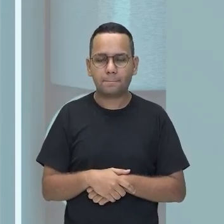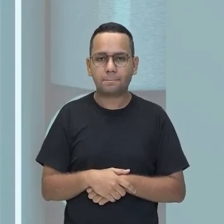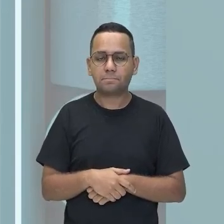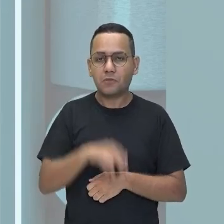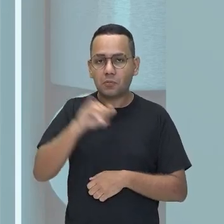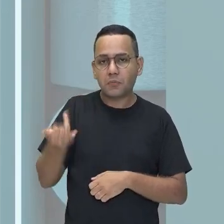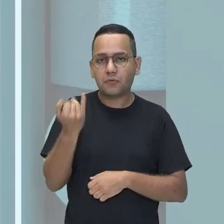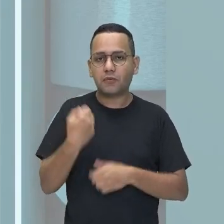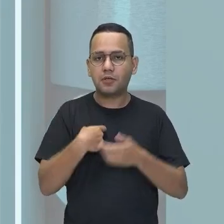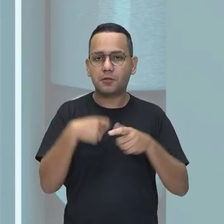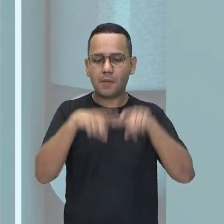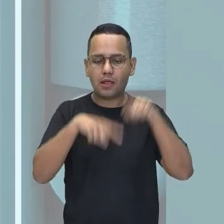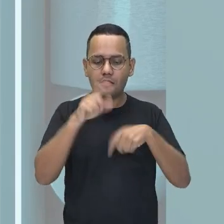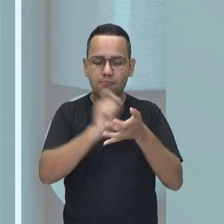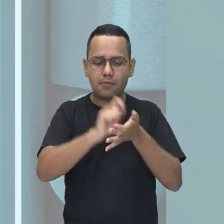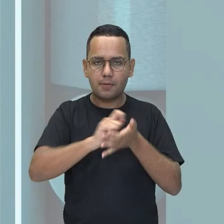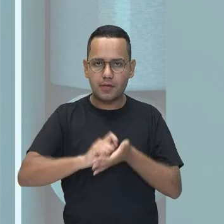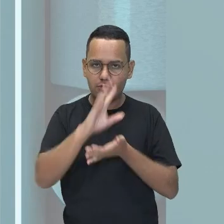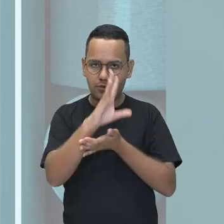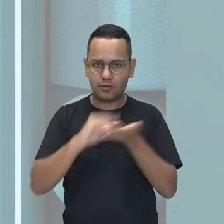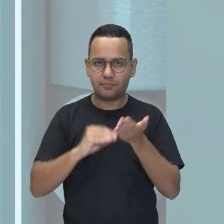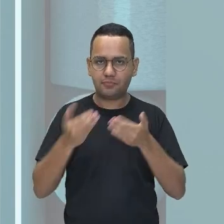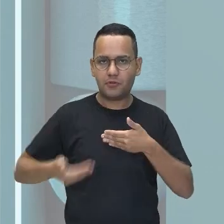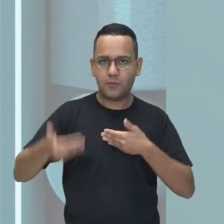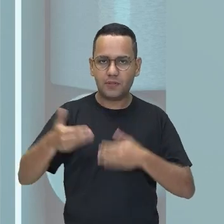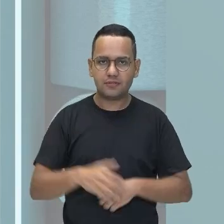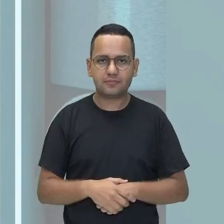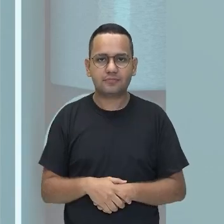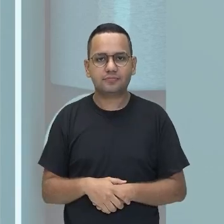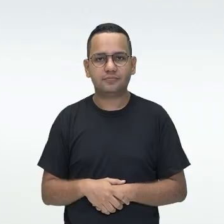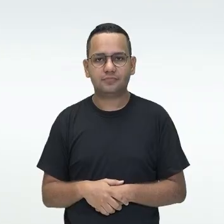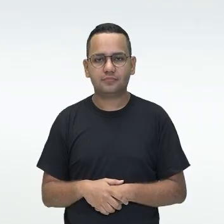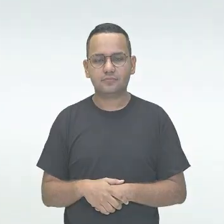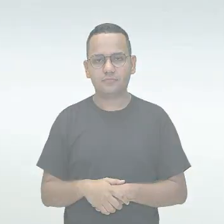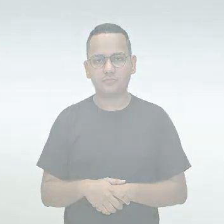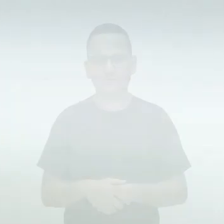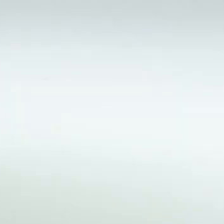suas anotações e, sem mais delongas, vamos de aula?